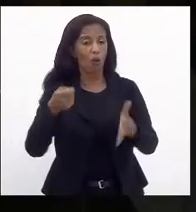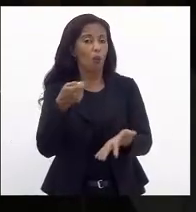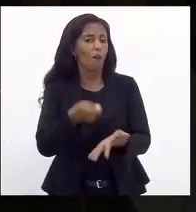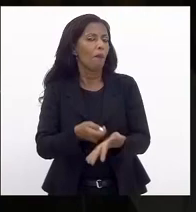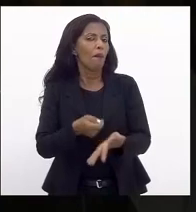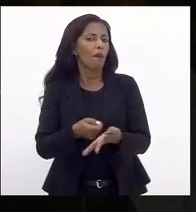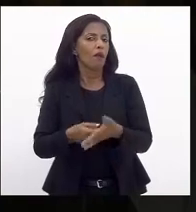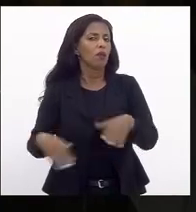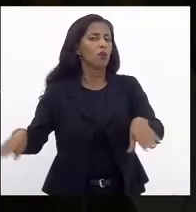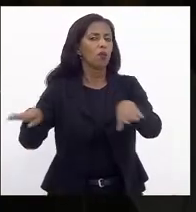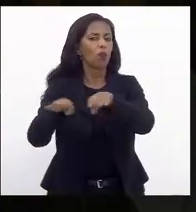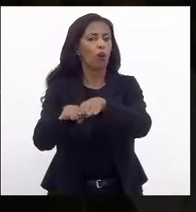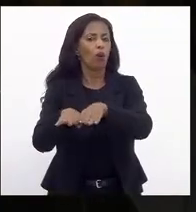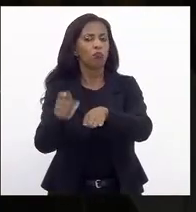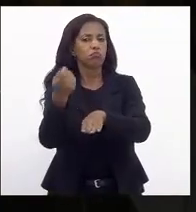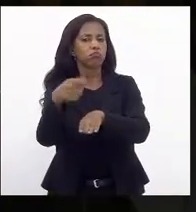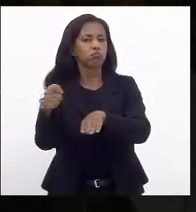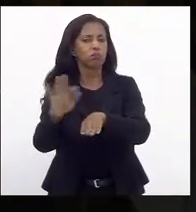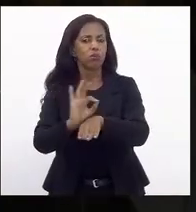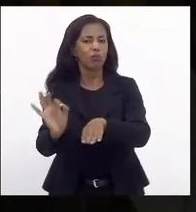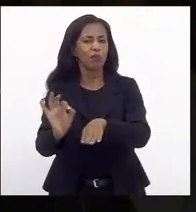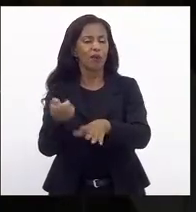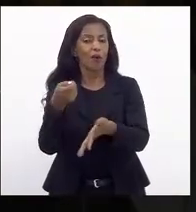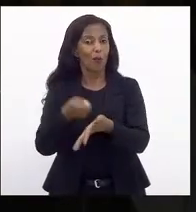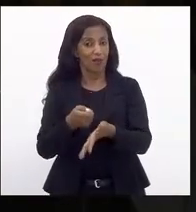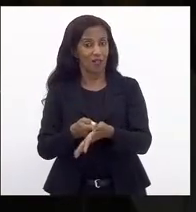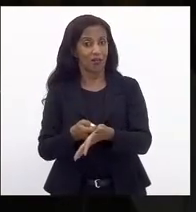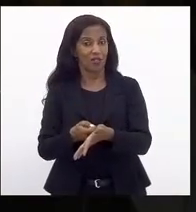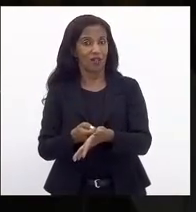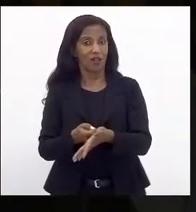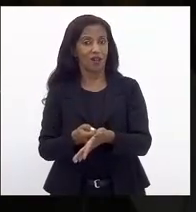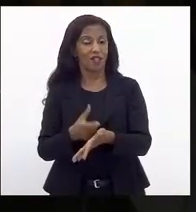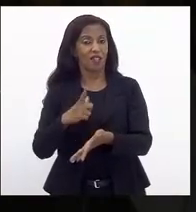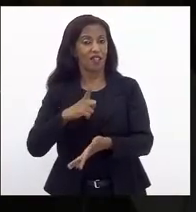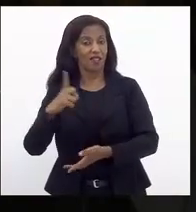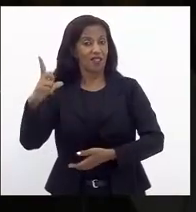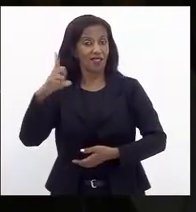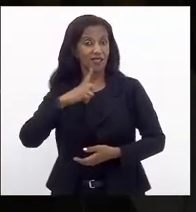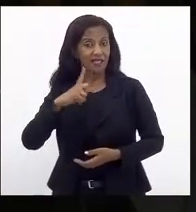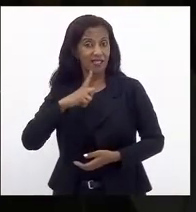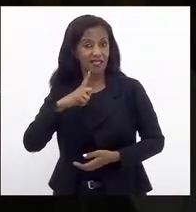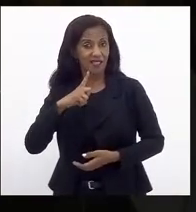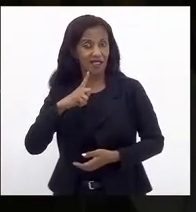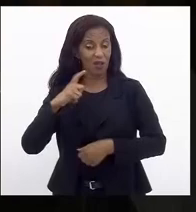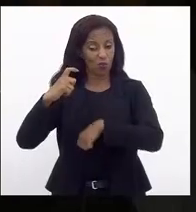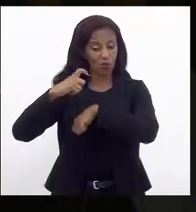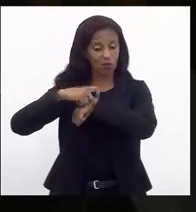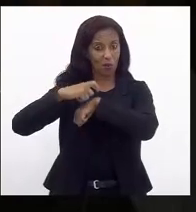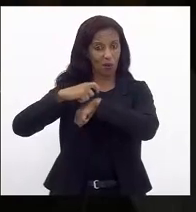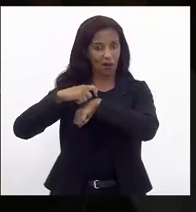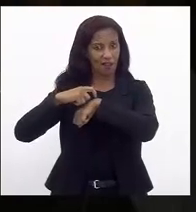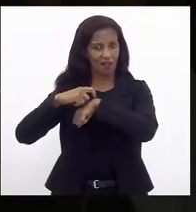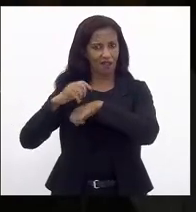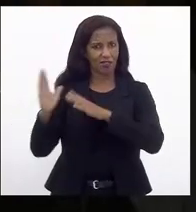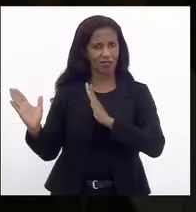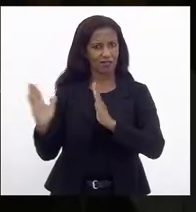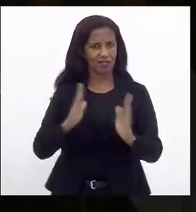de que seja igual a obrigatoriedade de que haja uma temporalidade